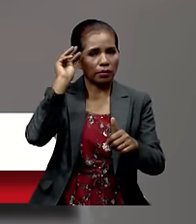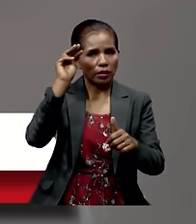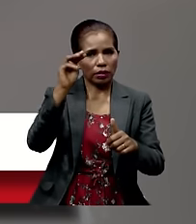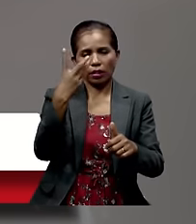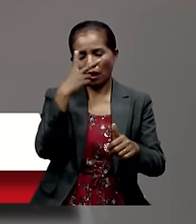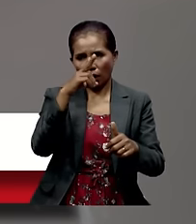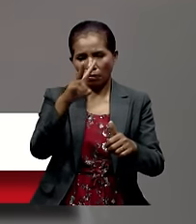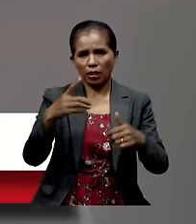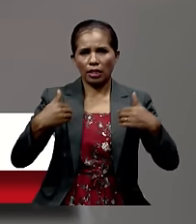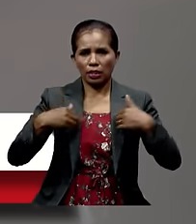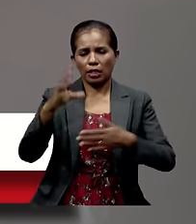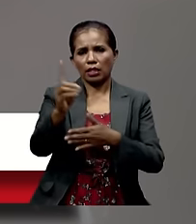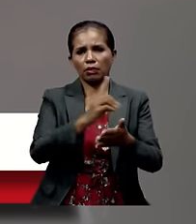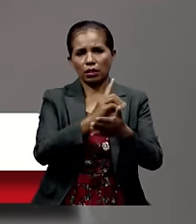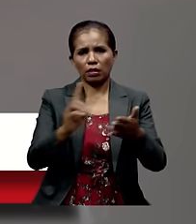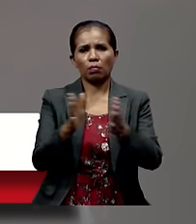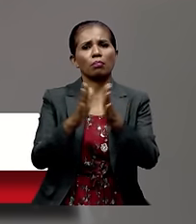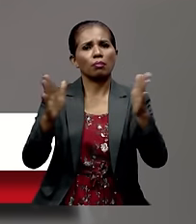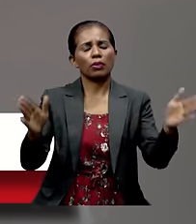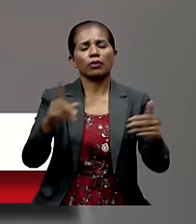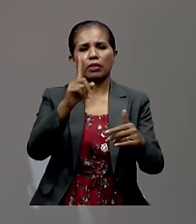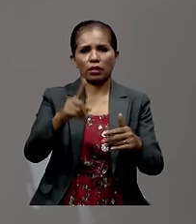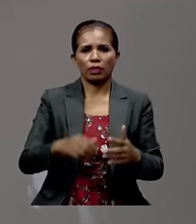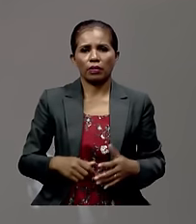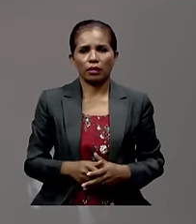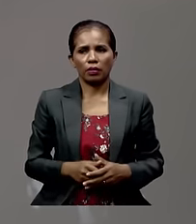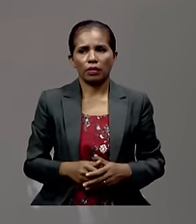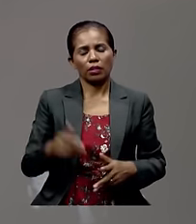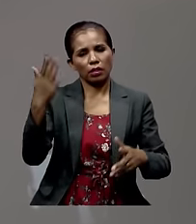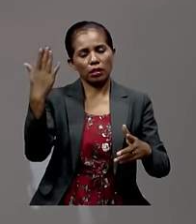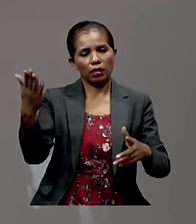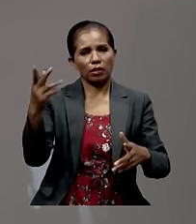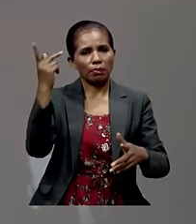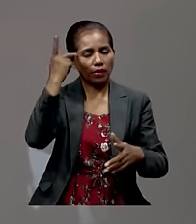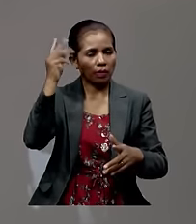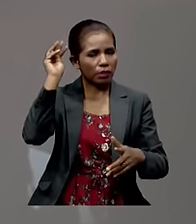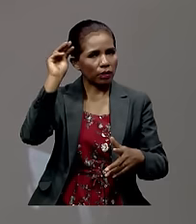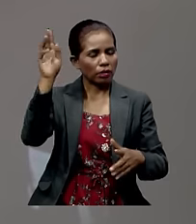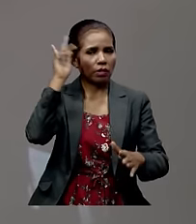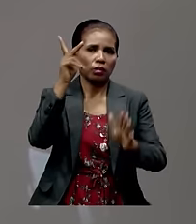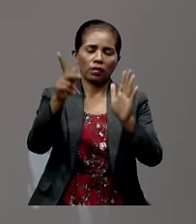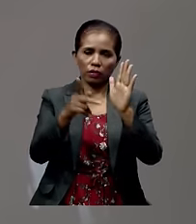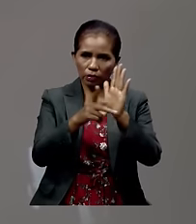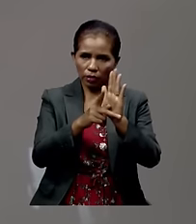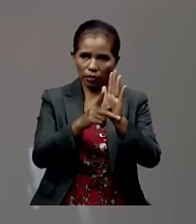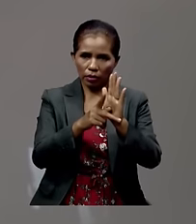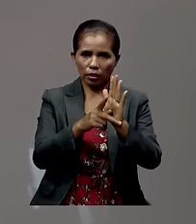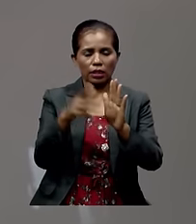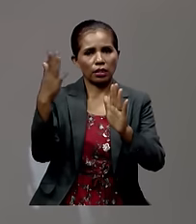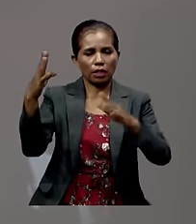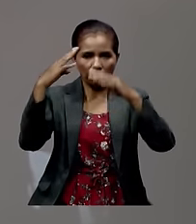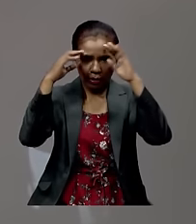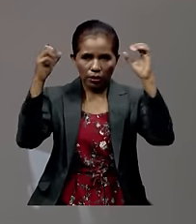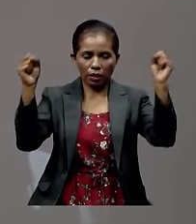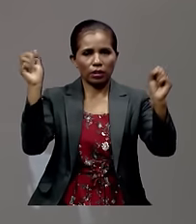iha discriminação botida kata ihan vai iha primeiro ministro ne foto iha presidente ne